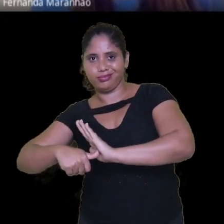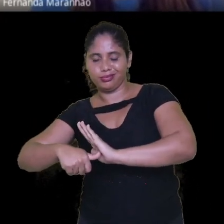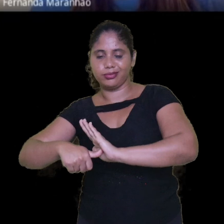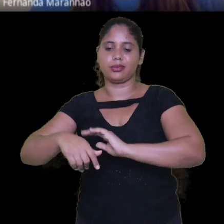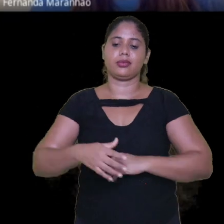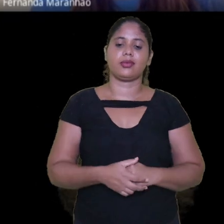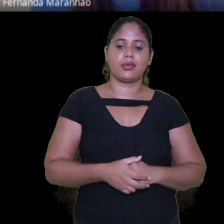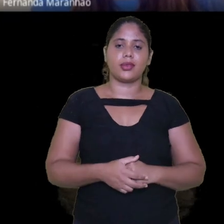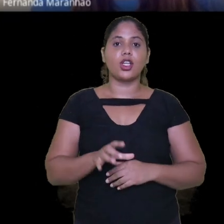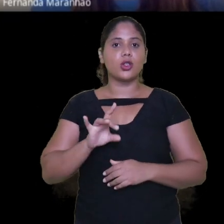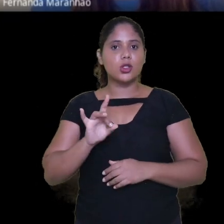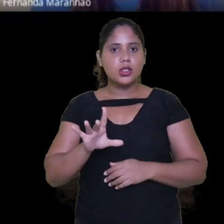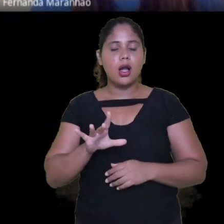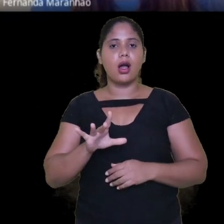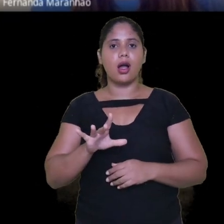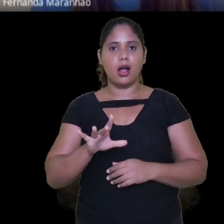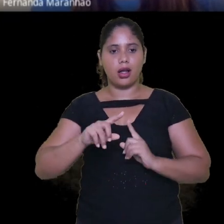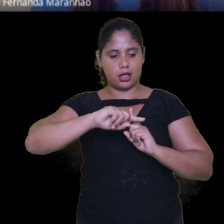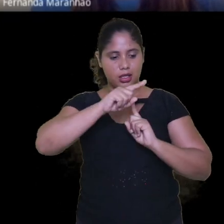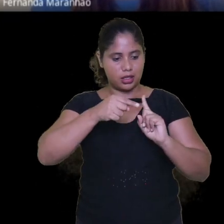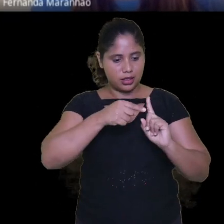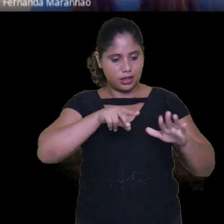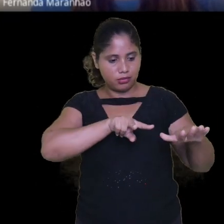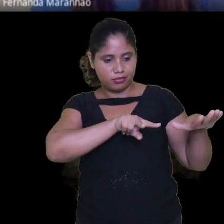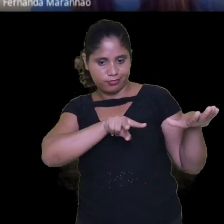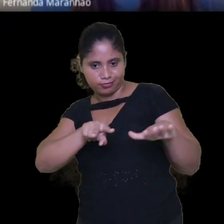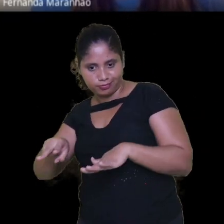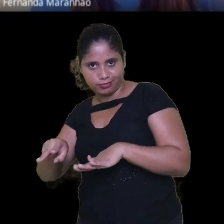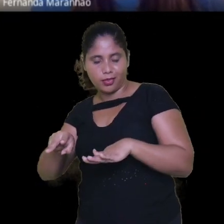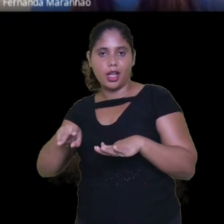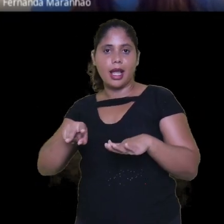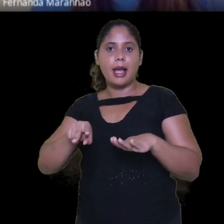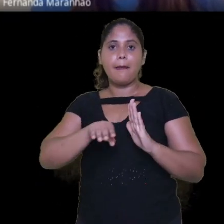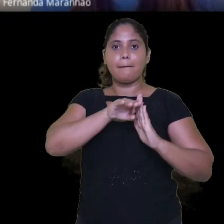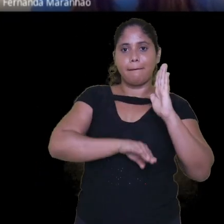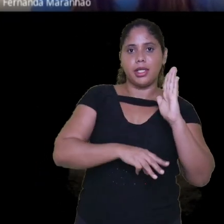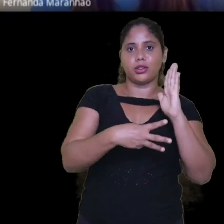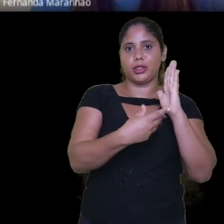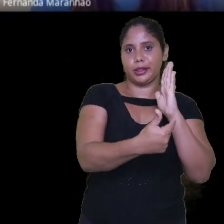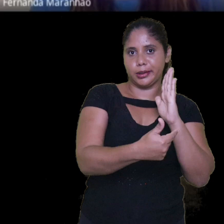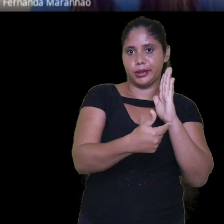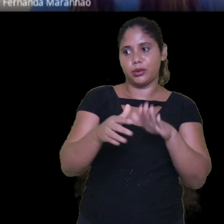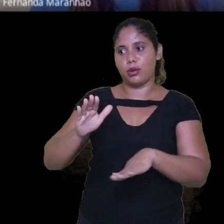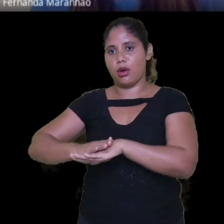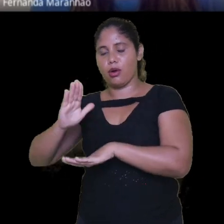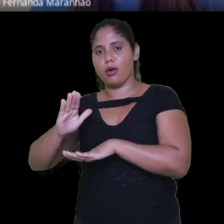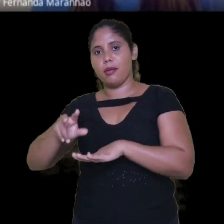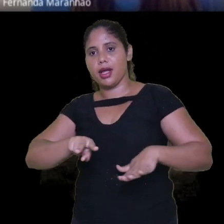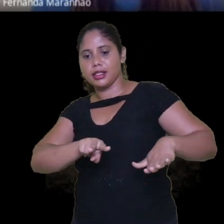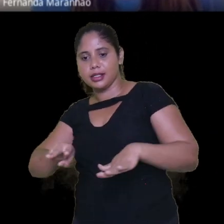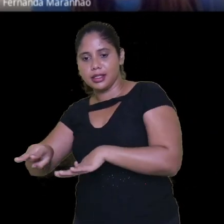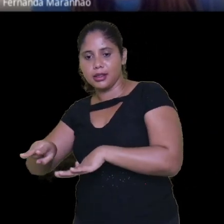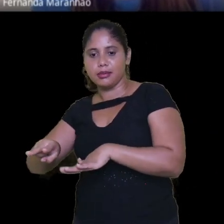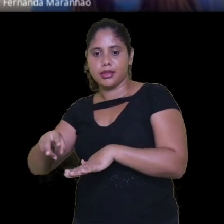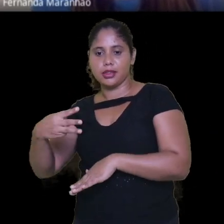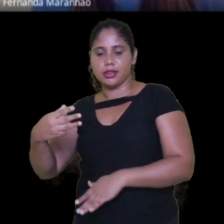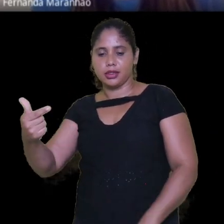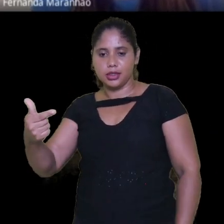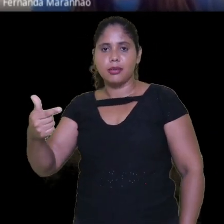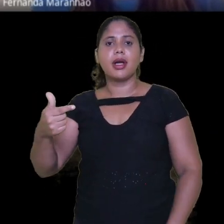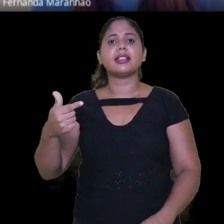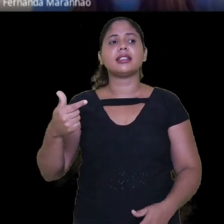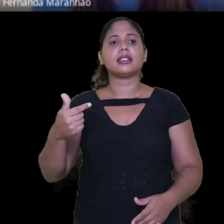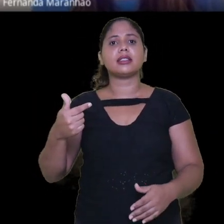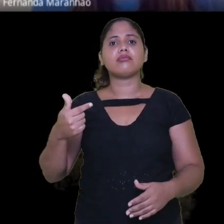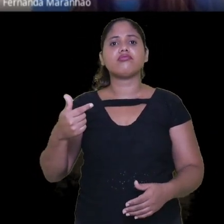3, se o peso fetal estimado for abaixo do percentil 3, ou se, independente do peso fetal estimado, houver diástole zero